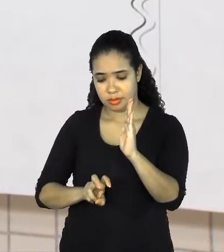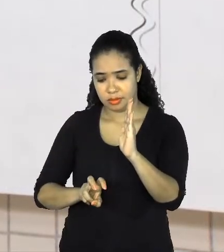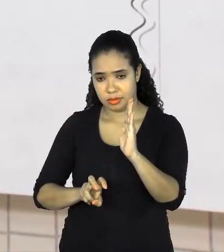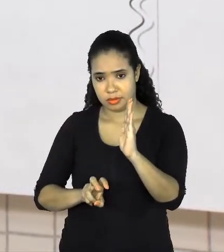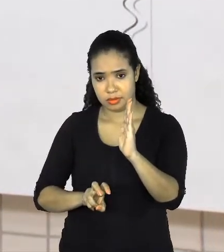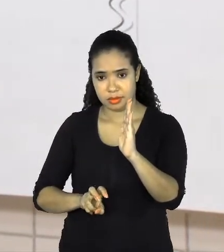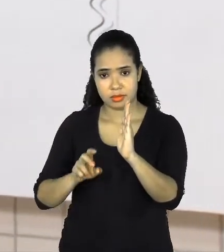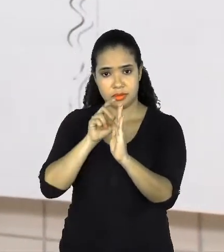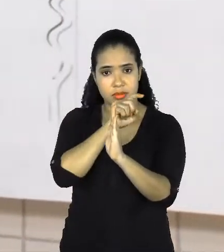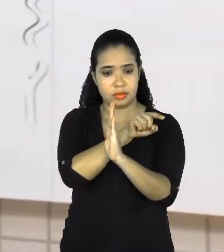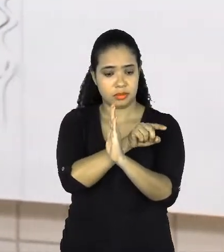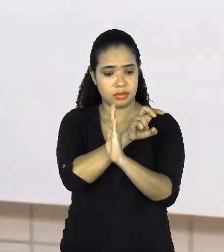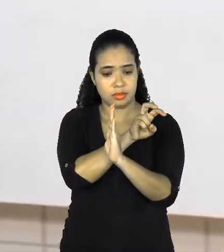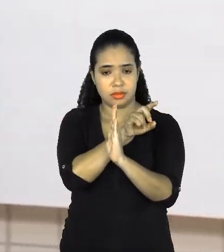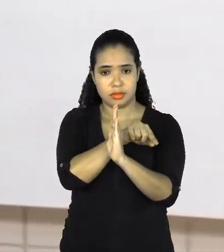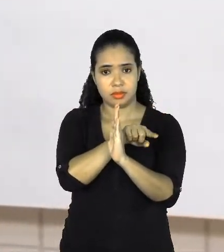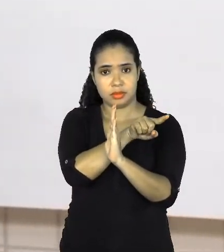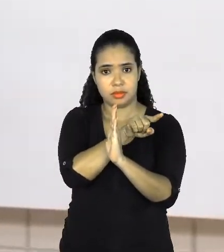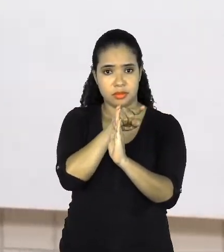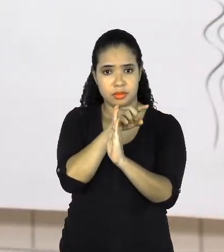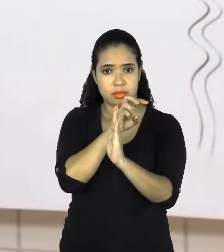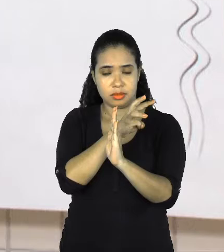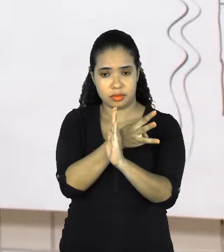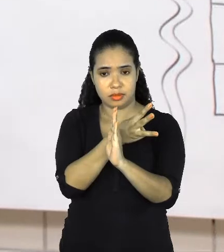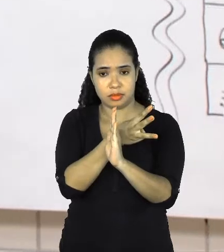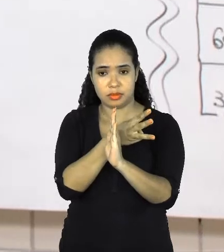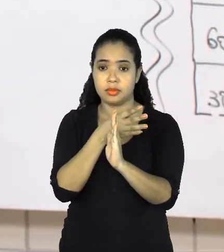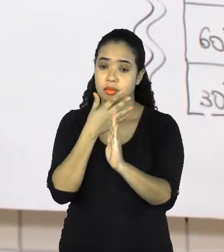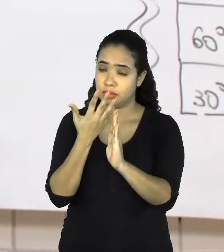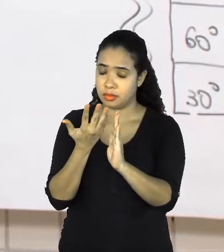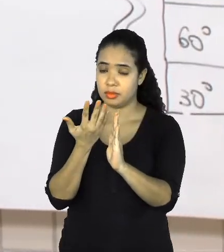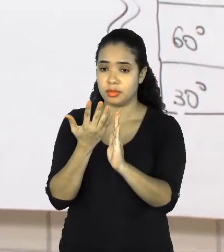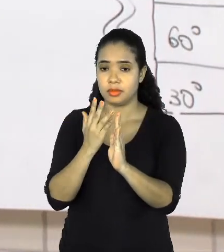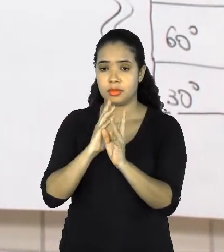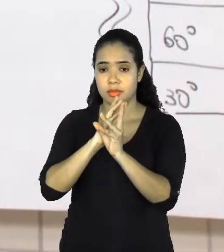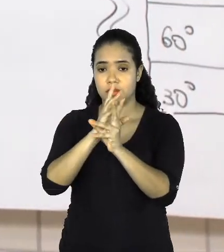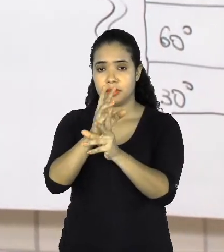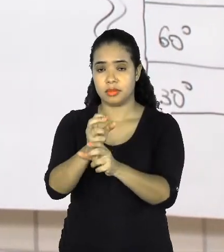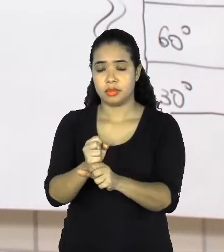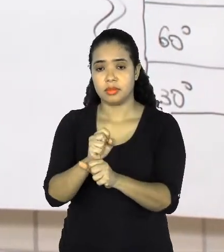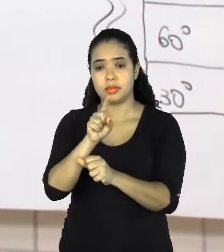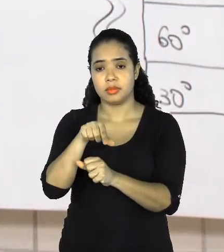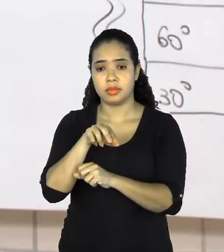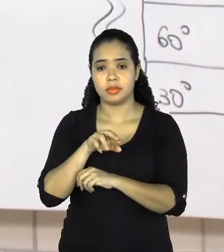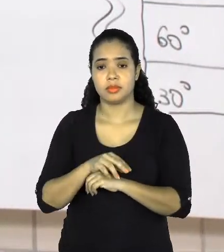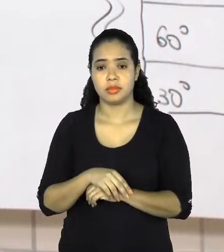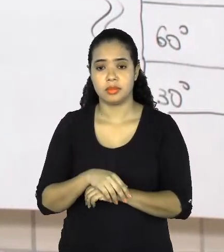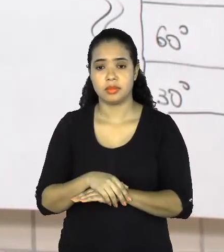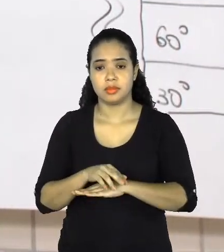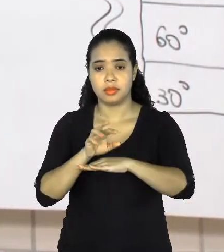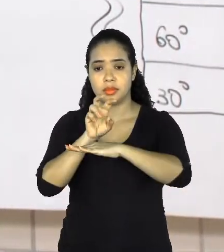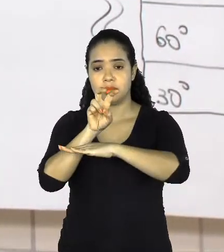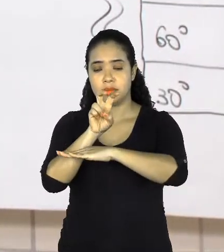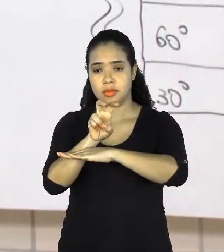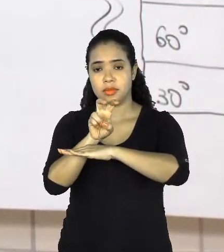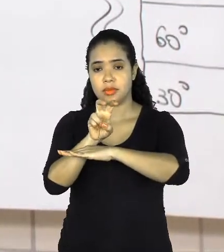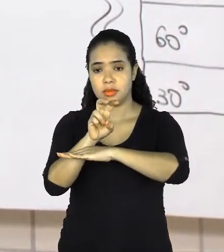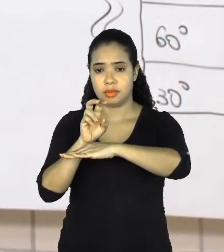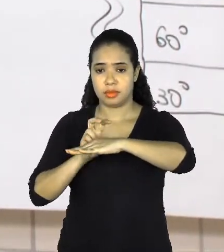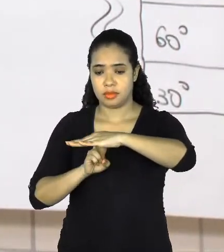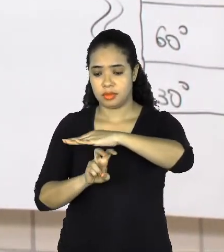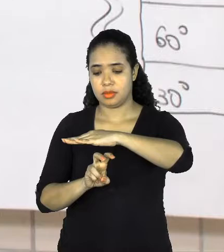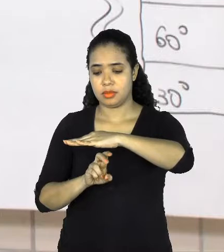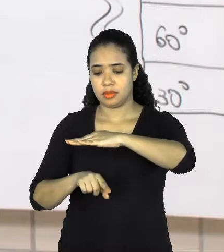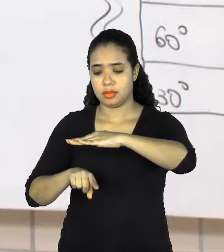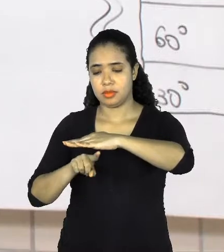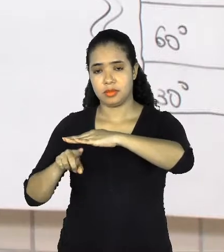cateto adjacente. Então, a tangente de 30 nada mais é que 5 sobre